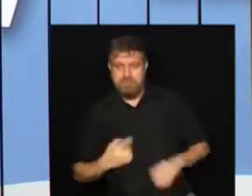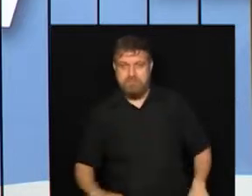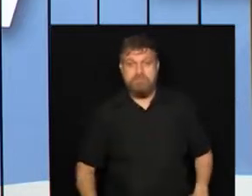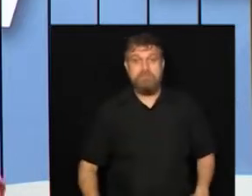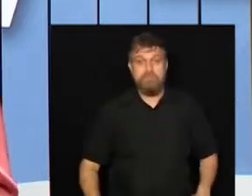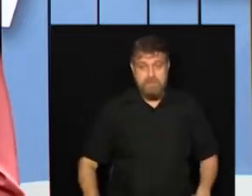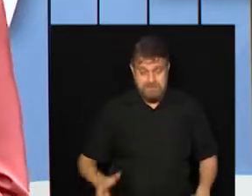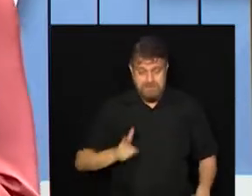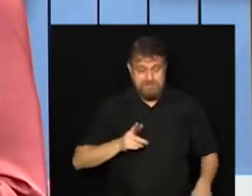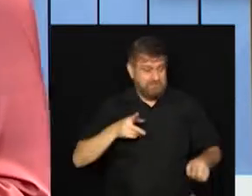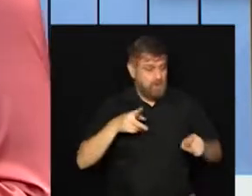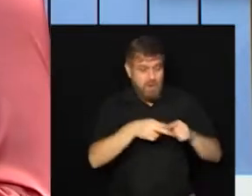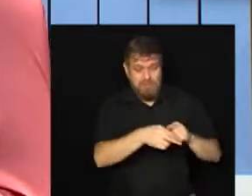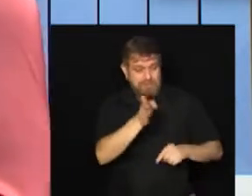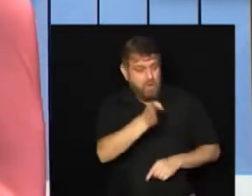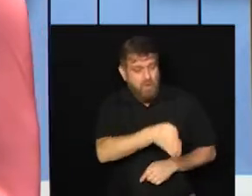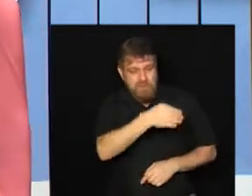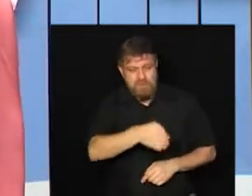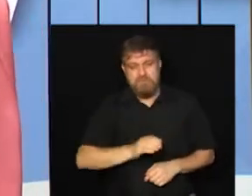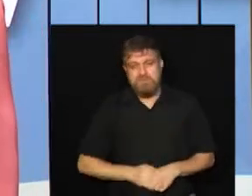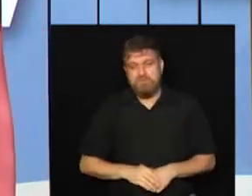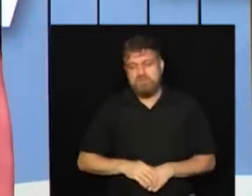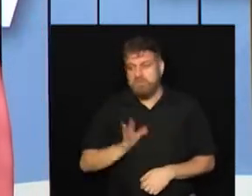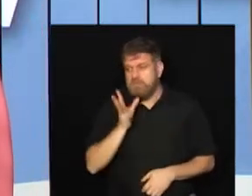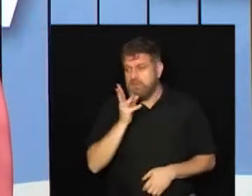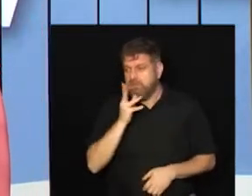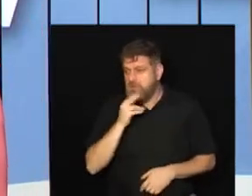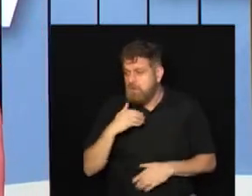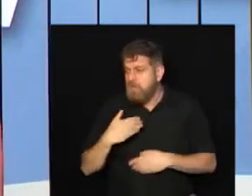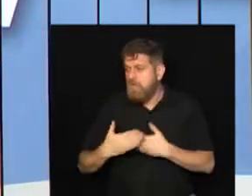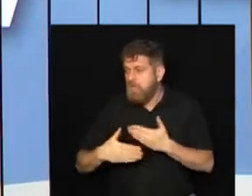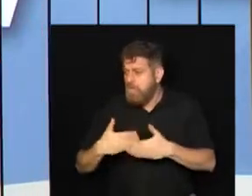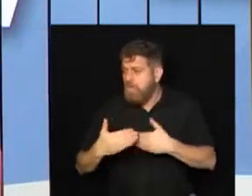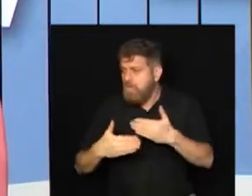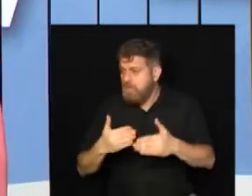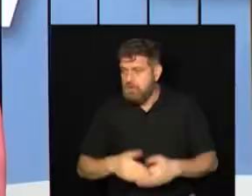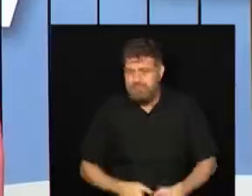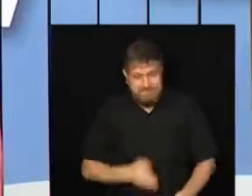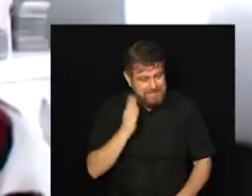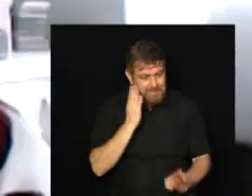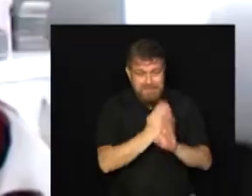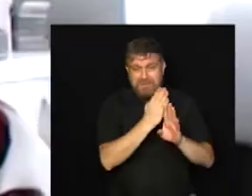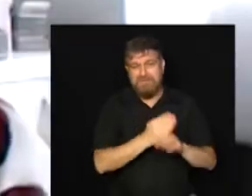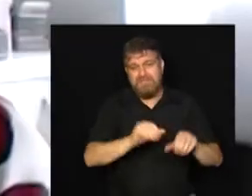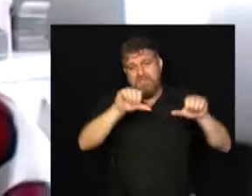aí dessa pandemia, né? Então aí a pessoa vai deixando para depois, pode piorar realmente, né?